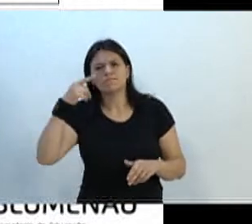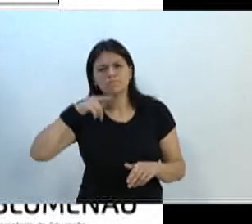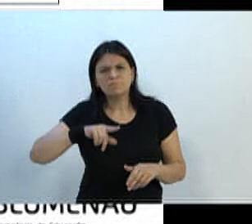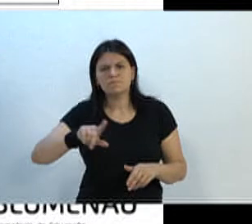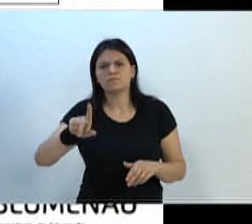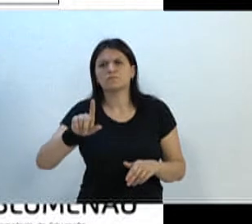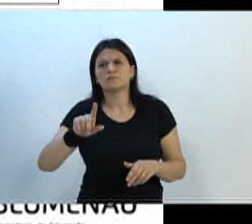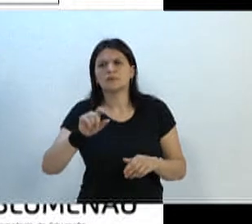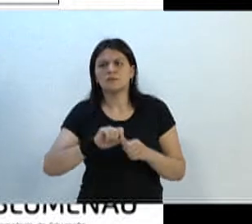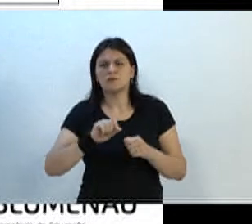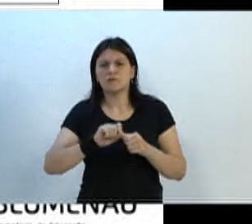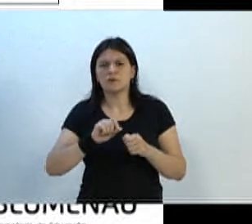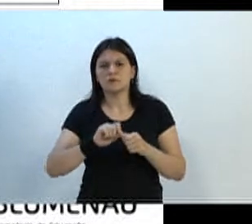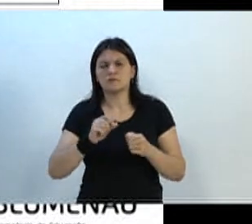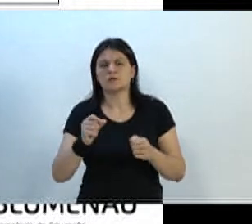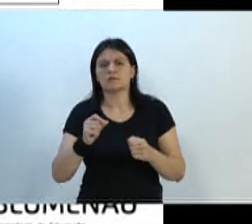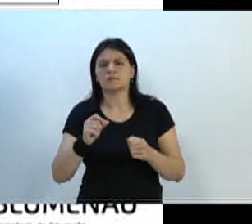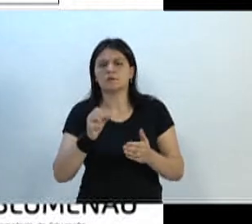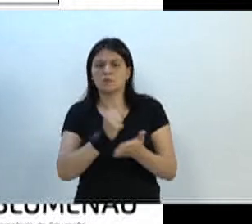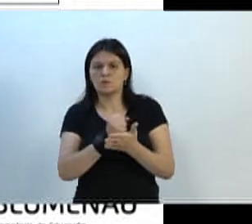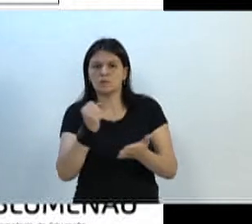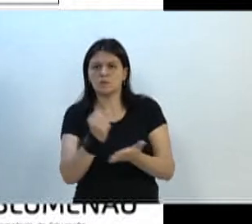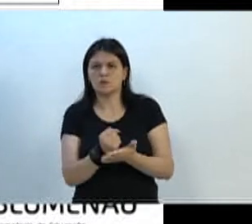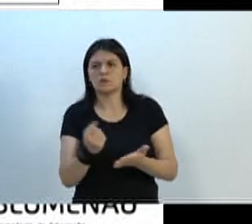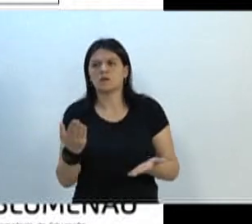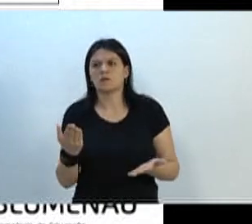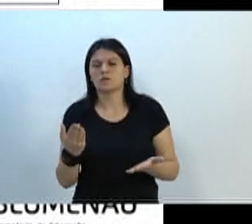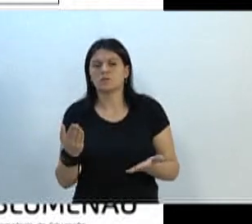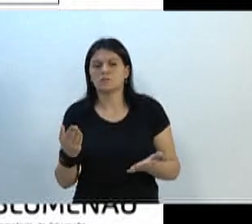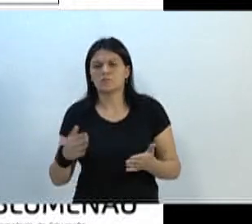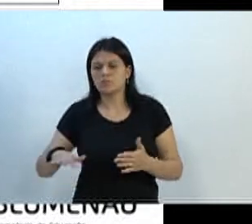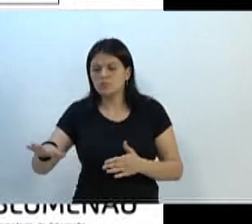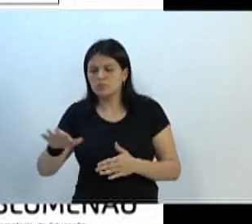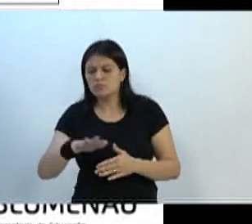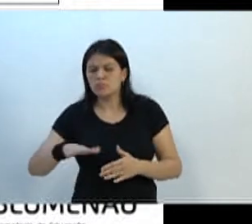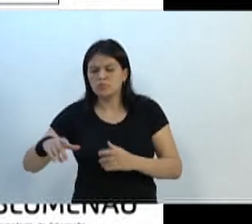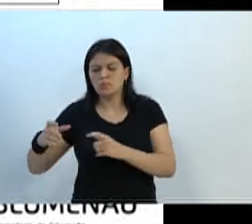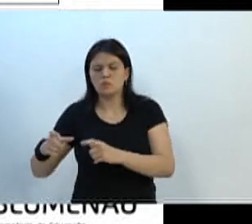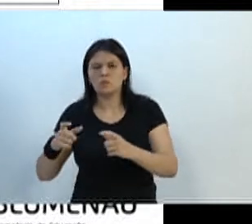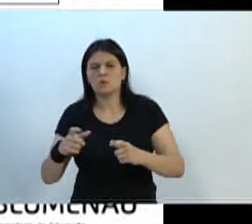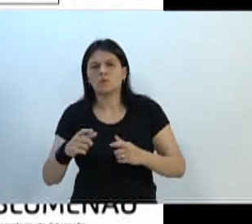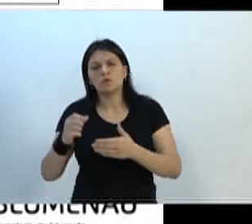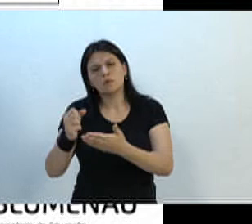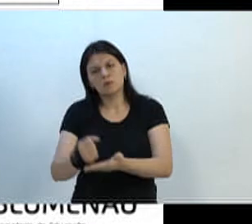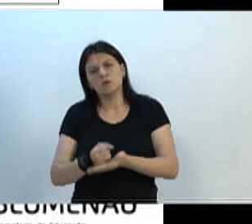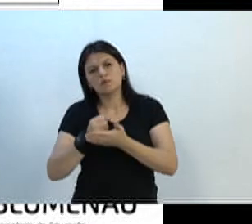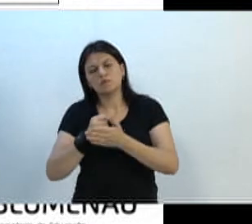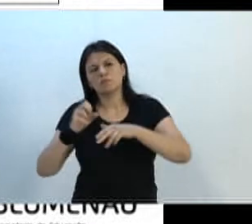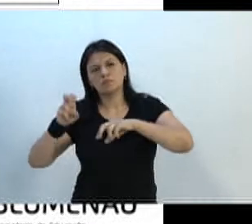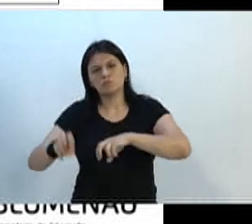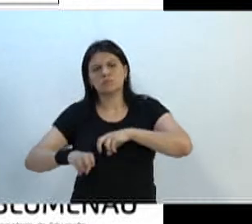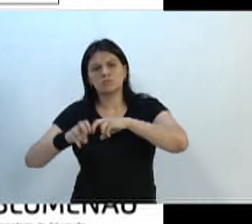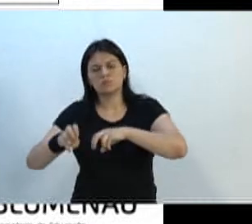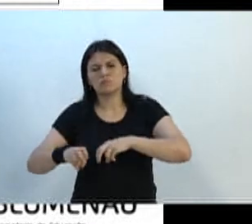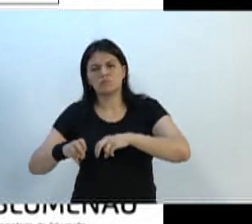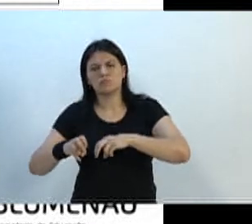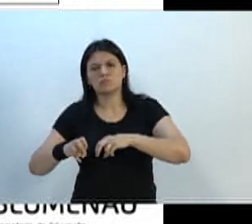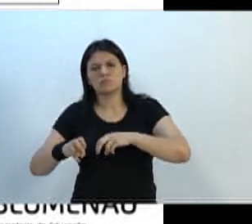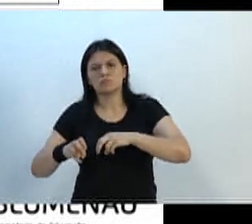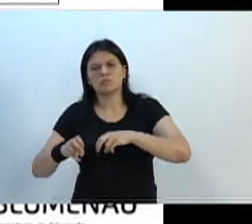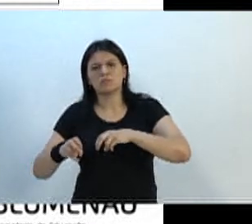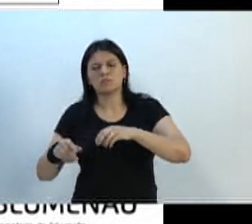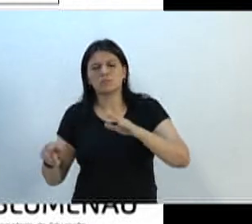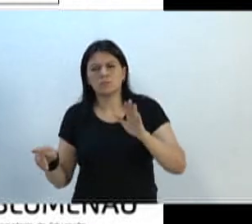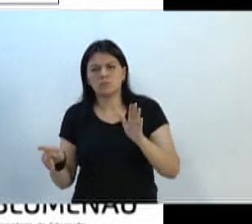fazer a contratação desses insumos que são locais que beneficiam o nosso agricultor que são de origem